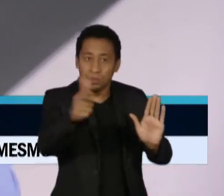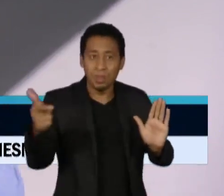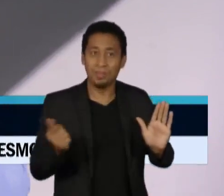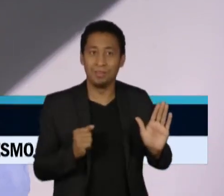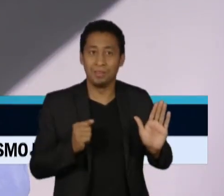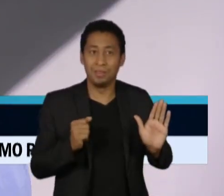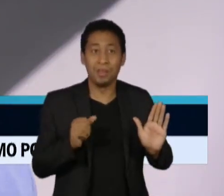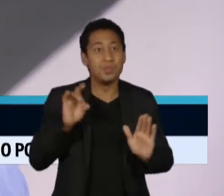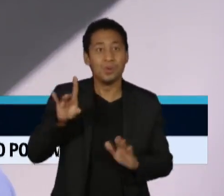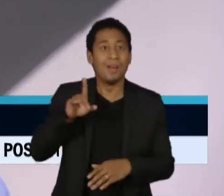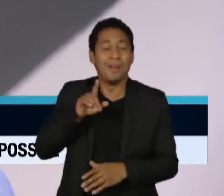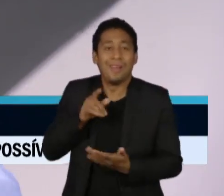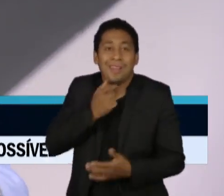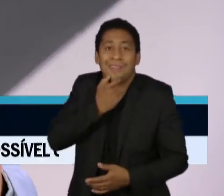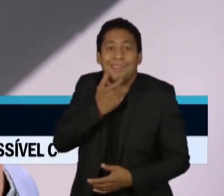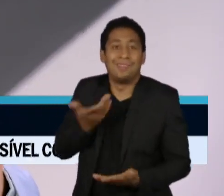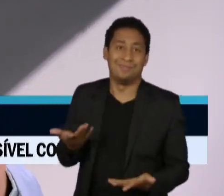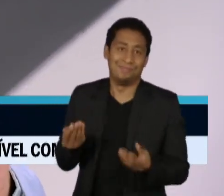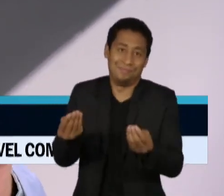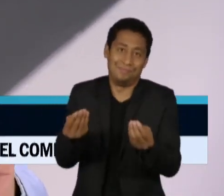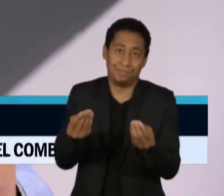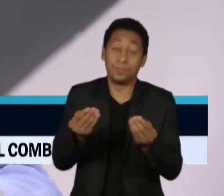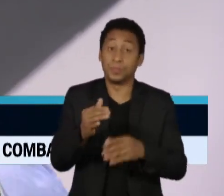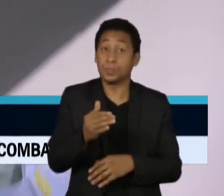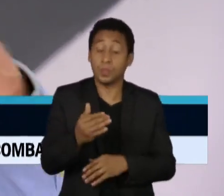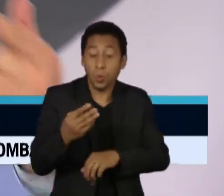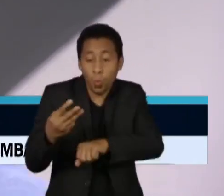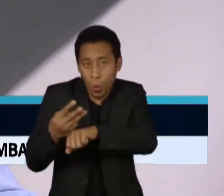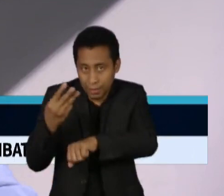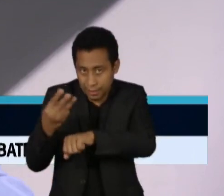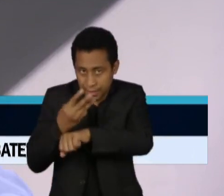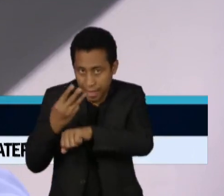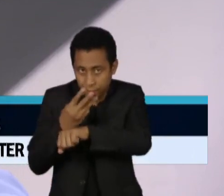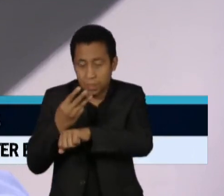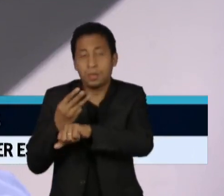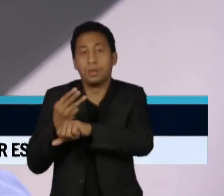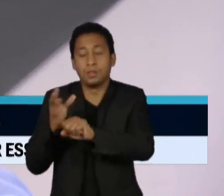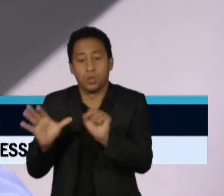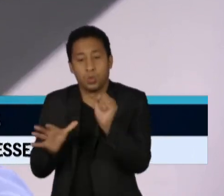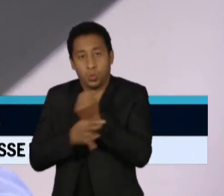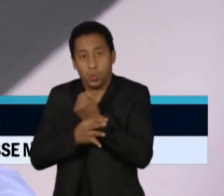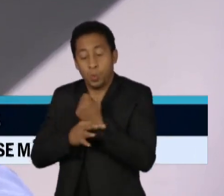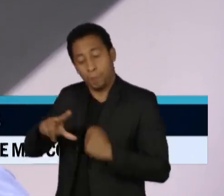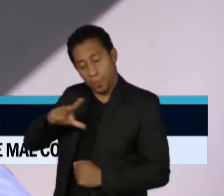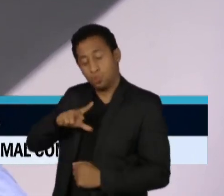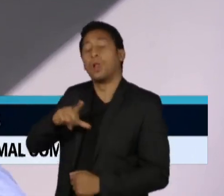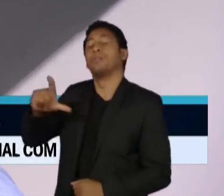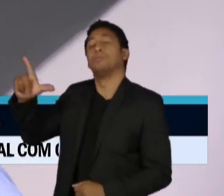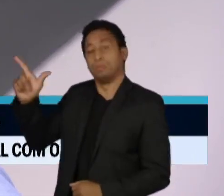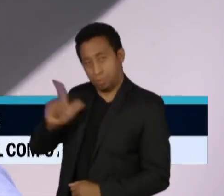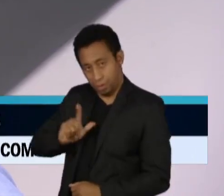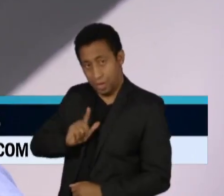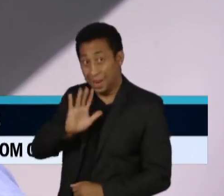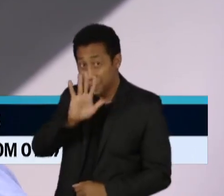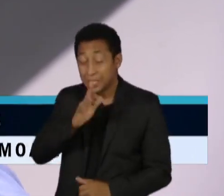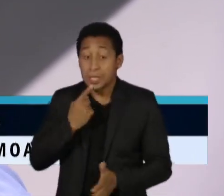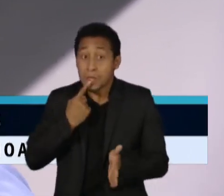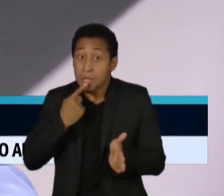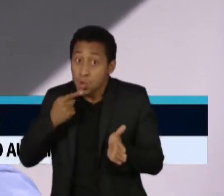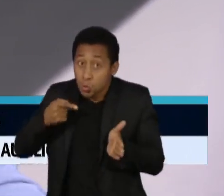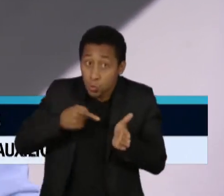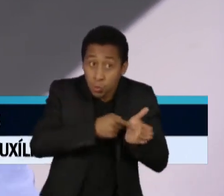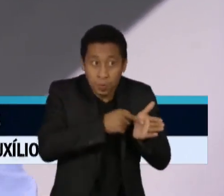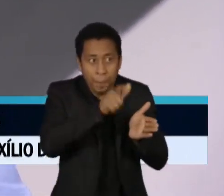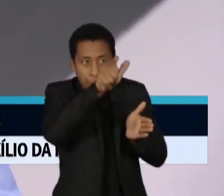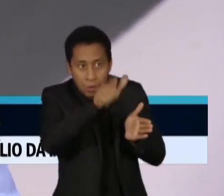o WhatsApp realmente é criptografado mas quando ele recebe uma denúncia de alguém usar uma identidade falsa